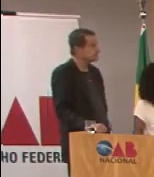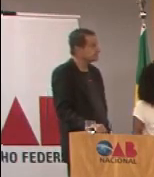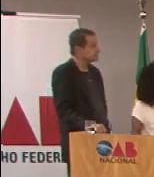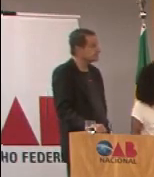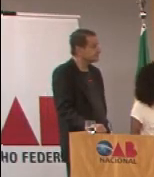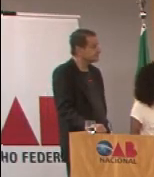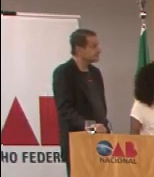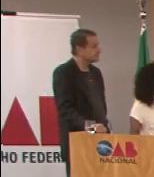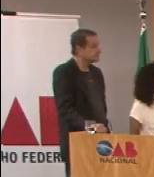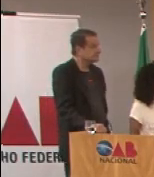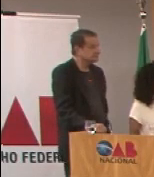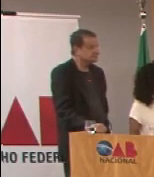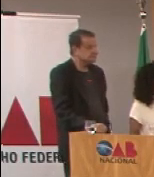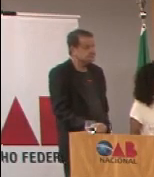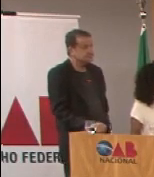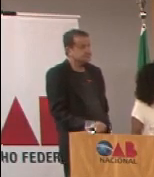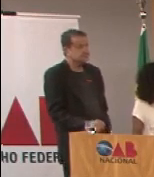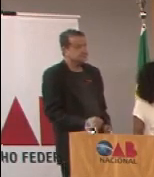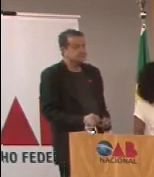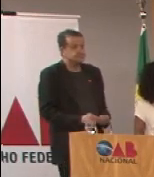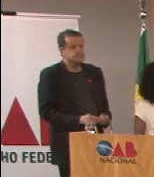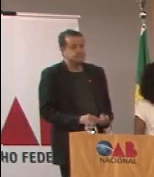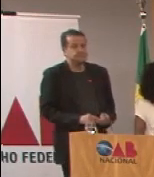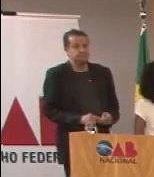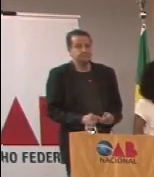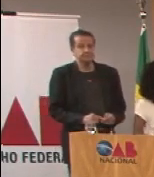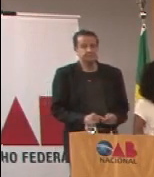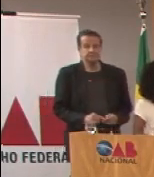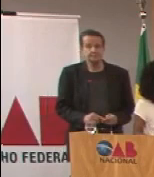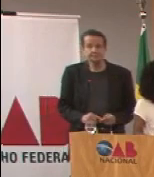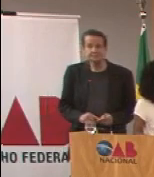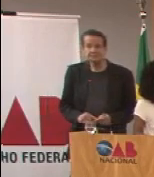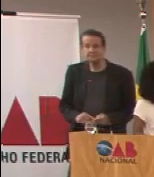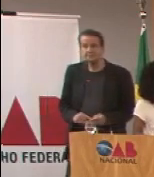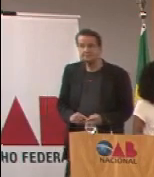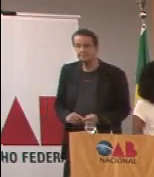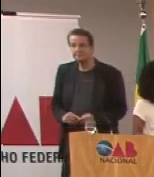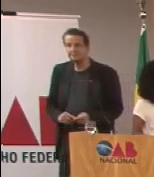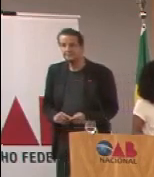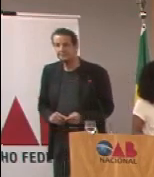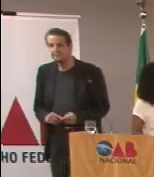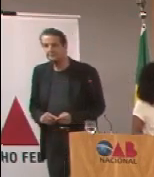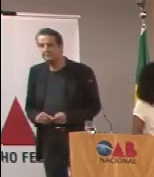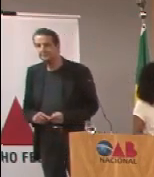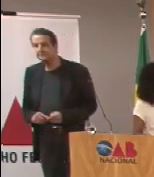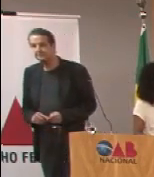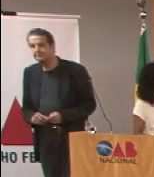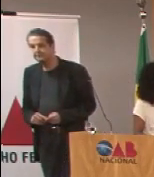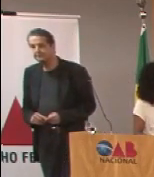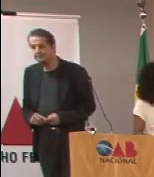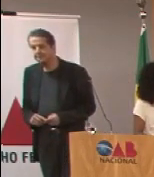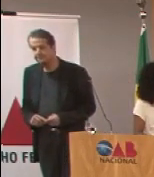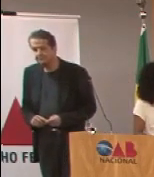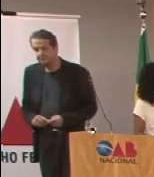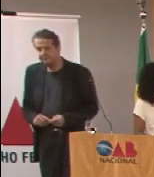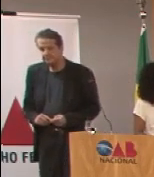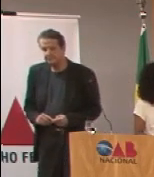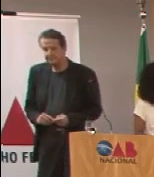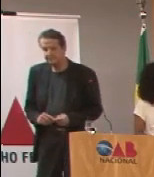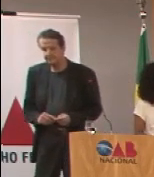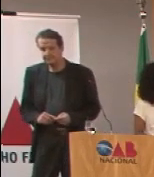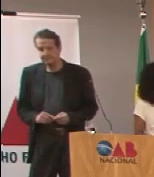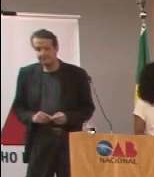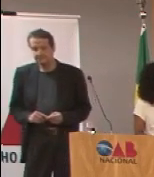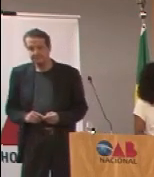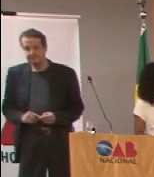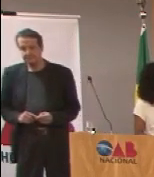fundamental que as vítimas da violência sejam convidadas para dialogar, que possam construir conversas